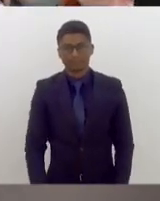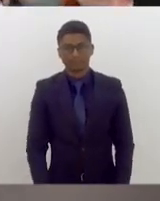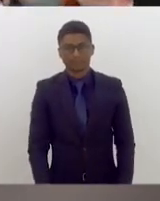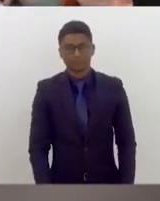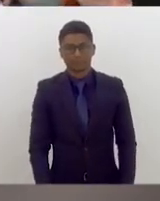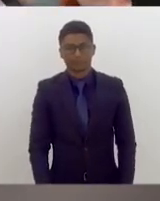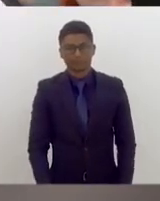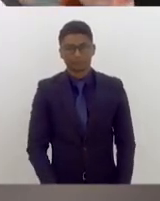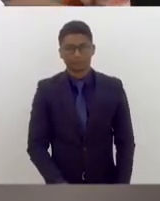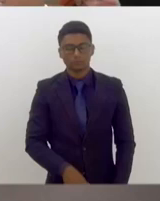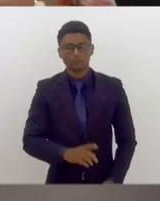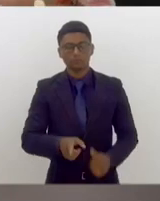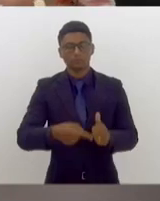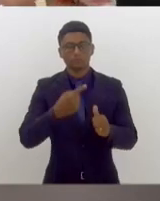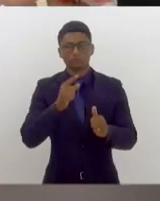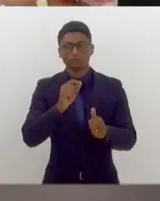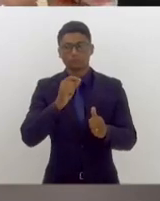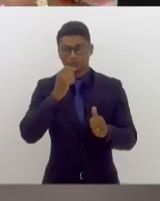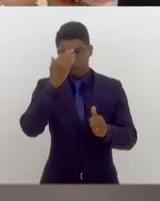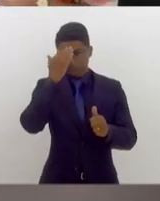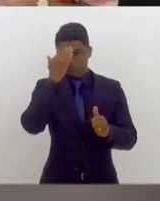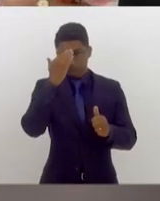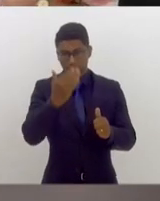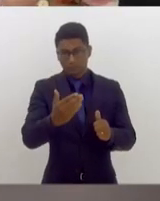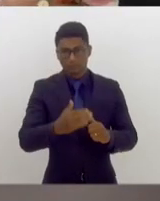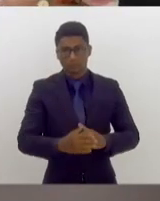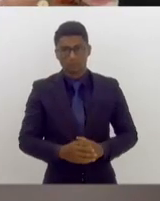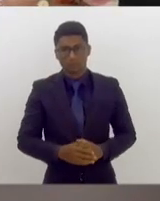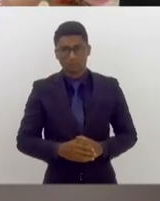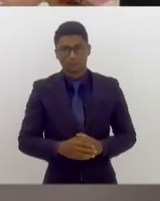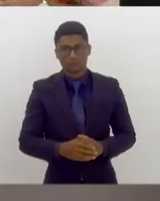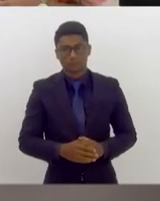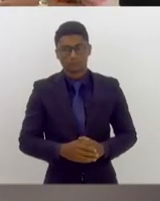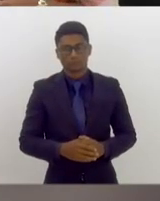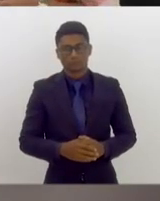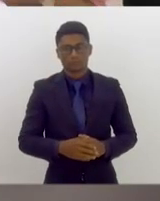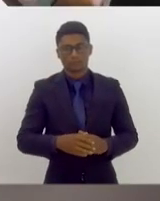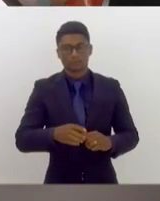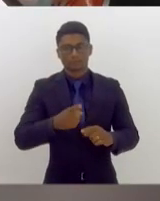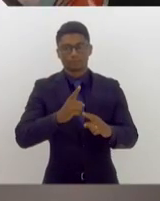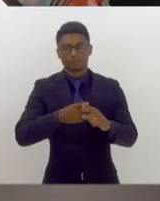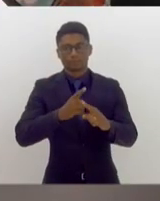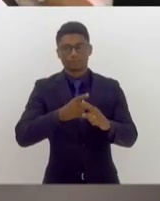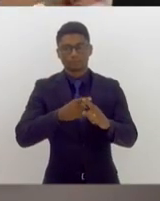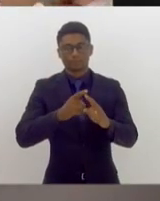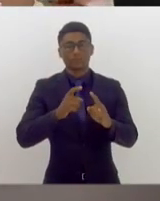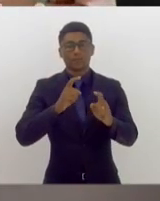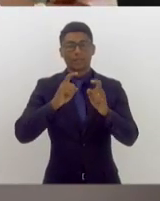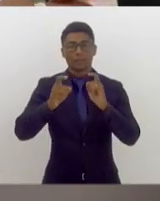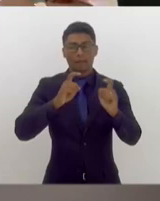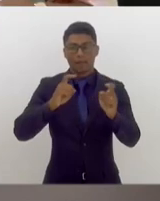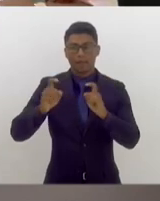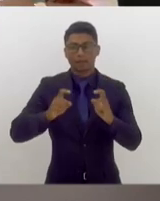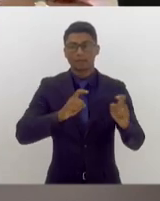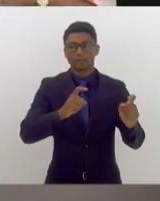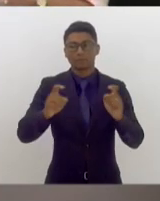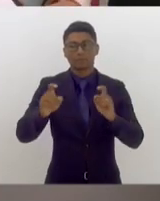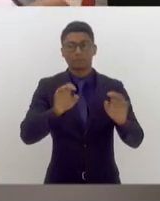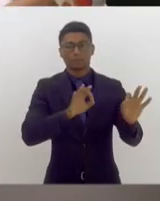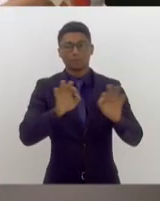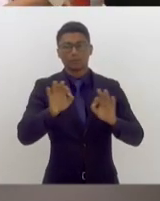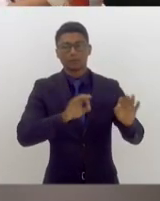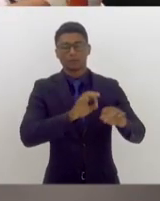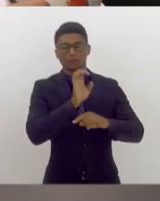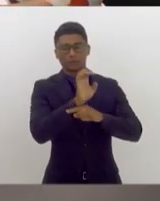Primeiro, agradecer ao senhor por estar dando início a esses debates em torno do plano estadual, que, como